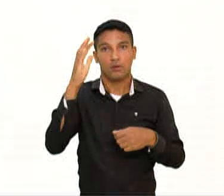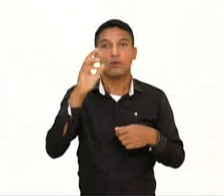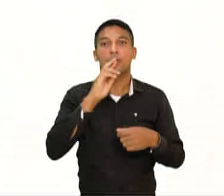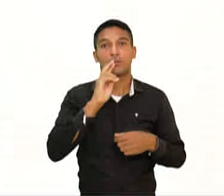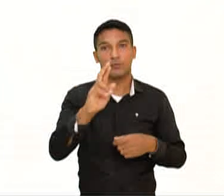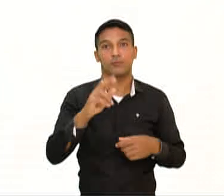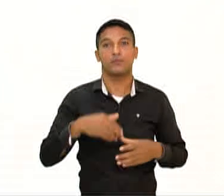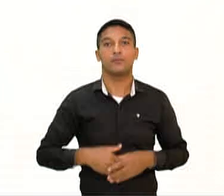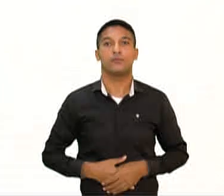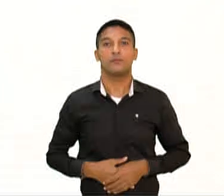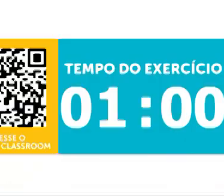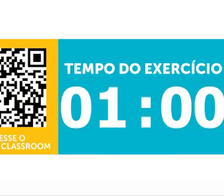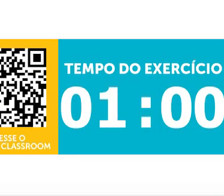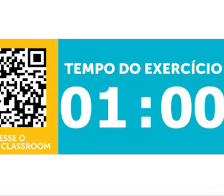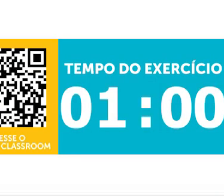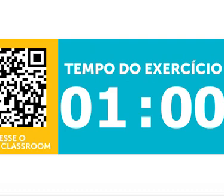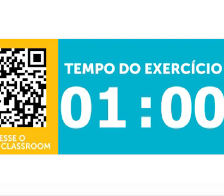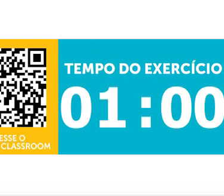com a resposta.